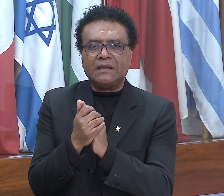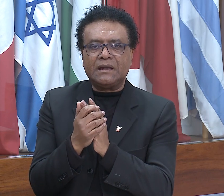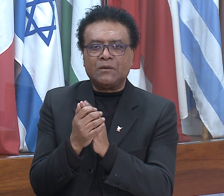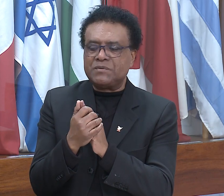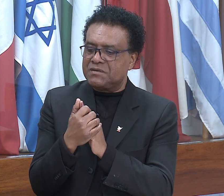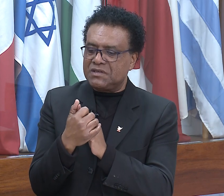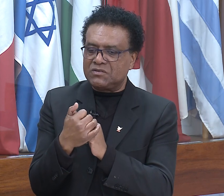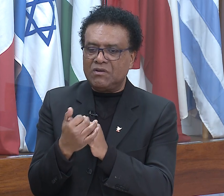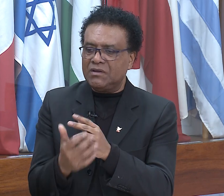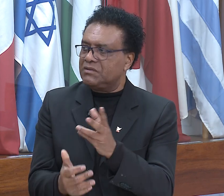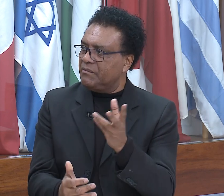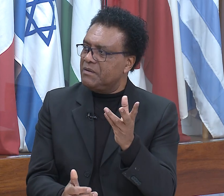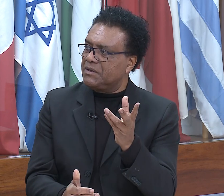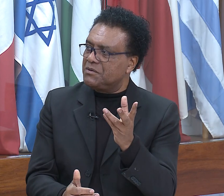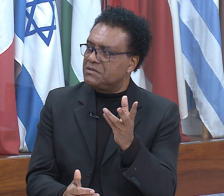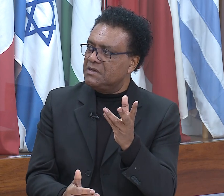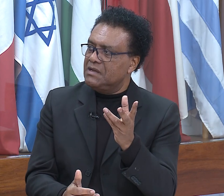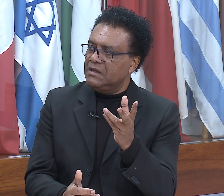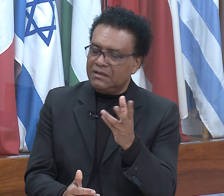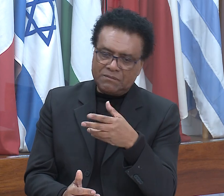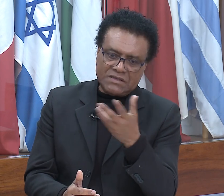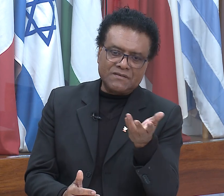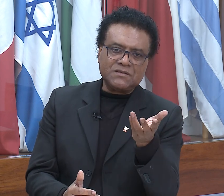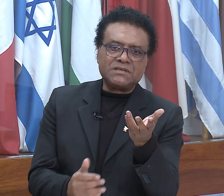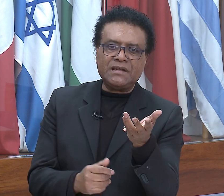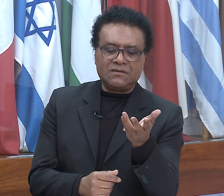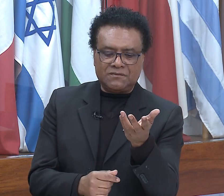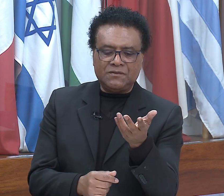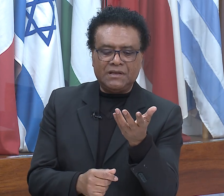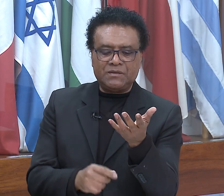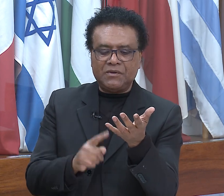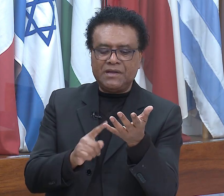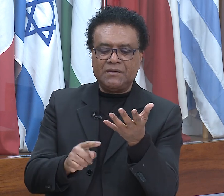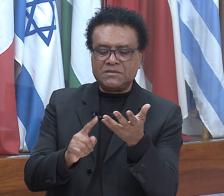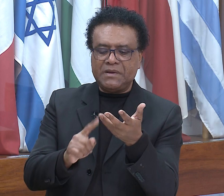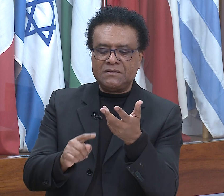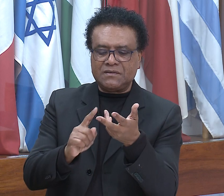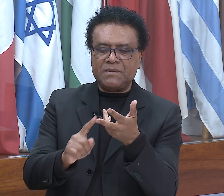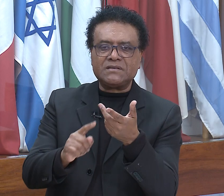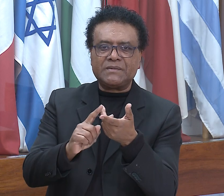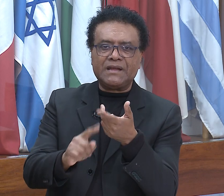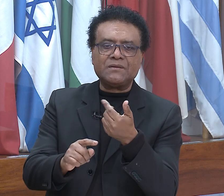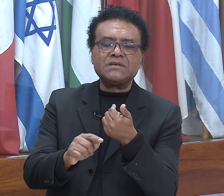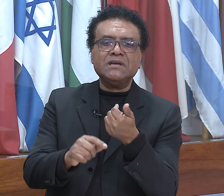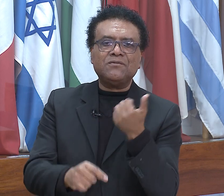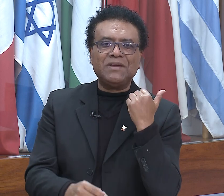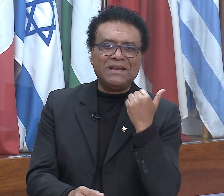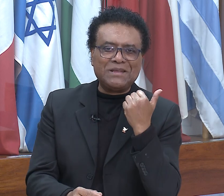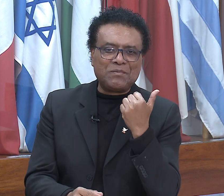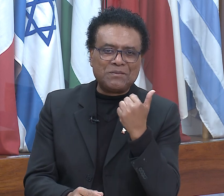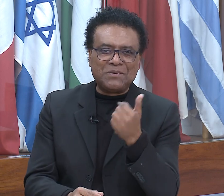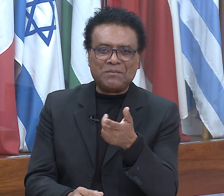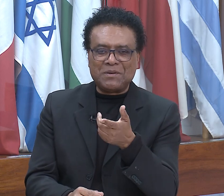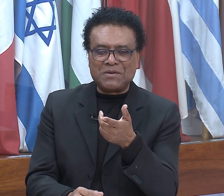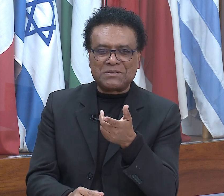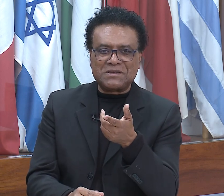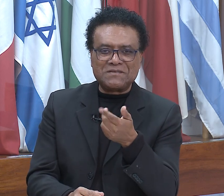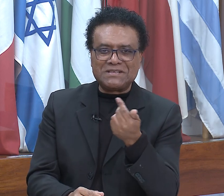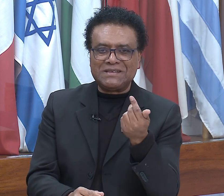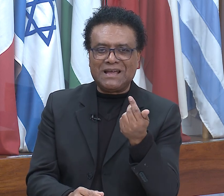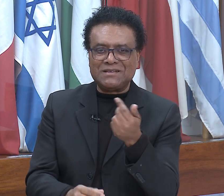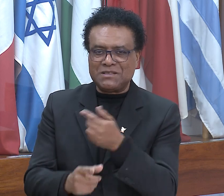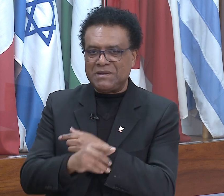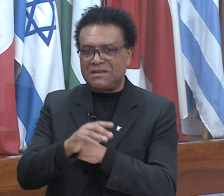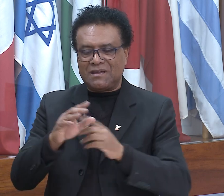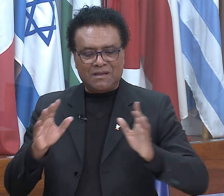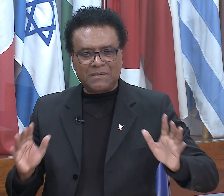na opção sexual Não eu trabalho para todos e mais uma vez eu Salete Eu Fui eleito por negros brancos vermelhos amarelos foi eleito que pelo pessoal